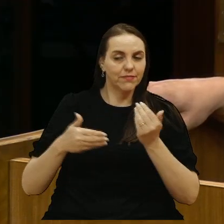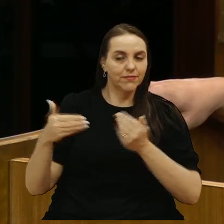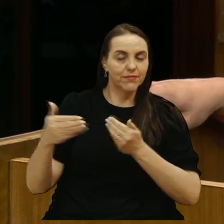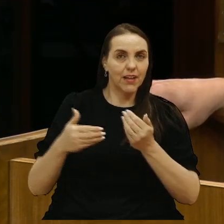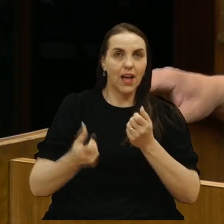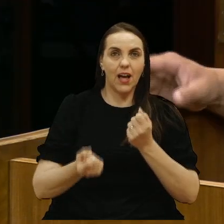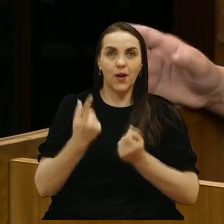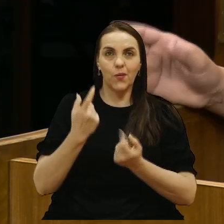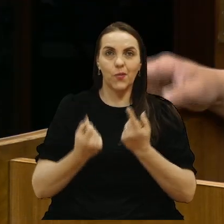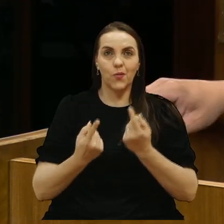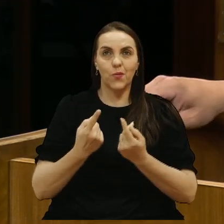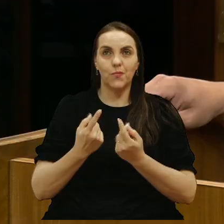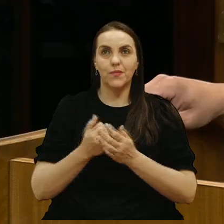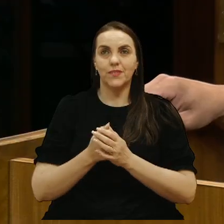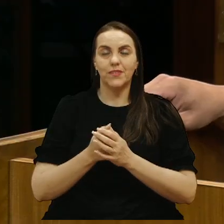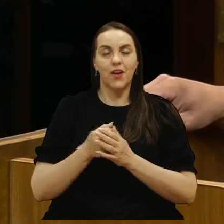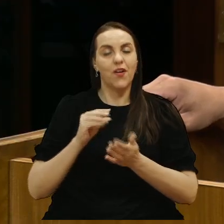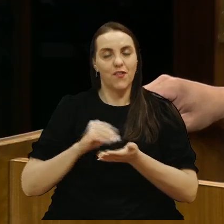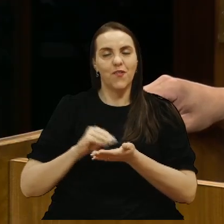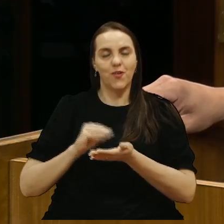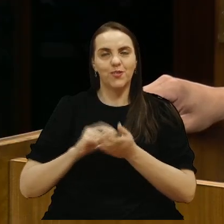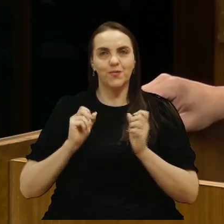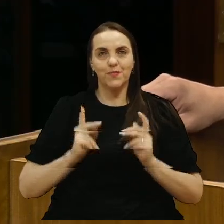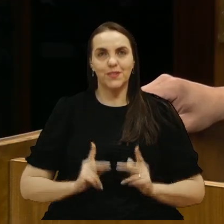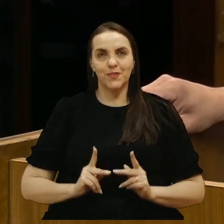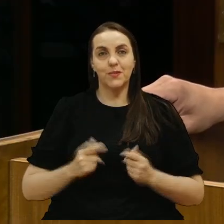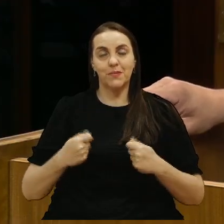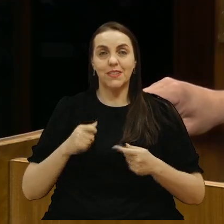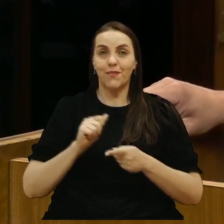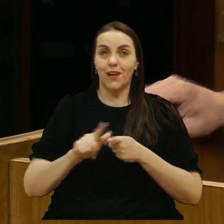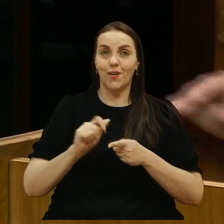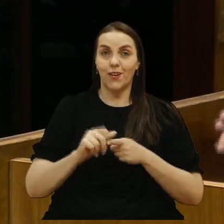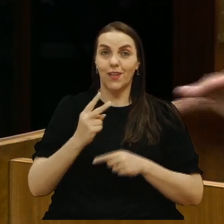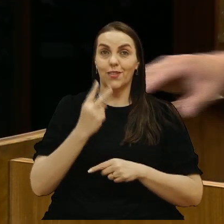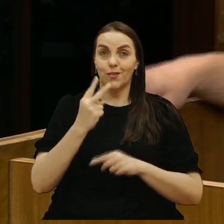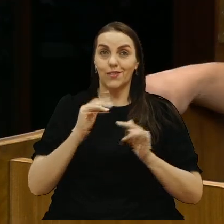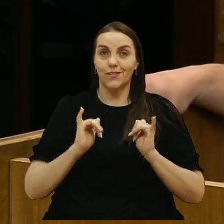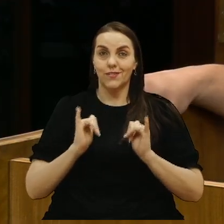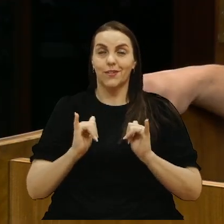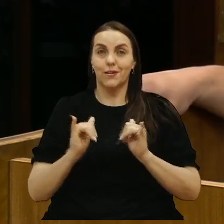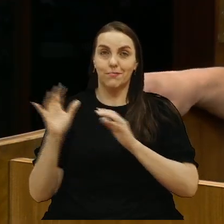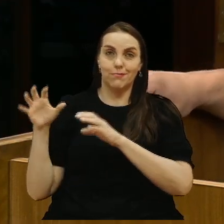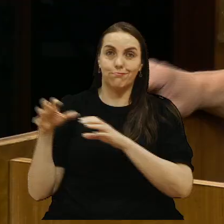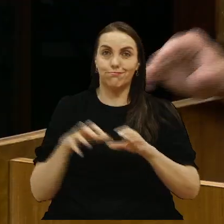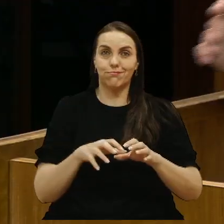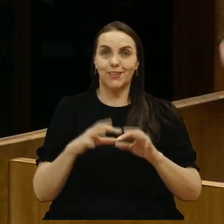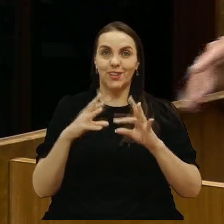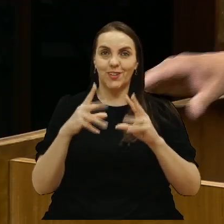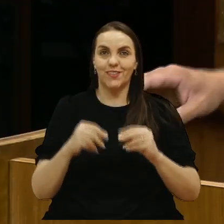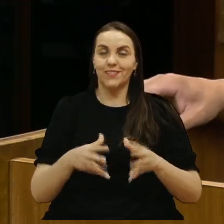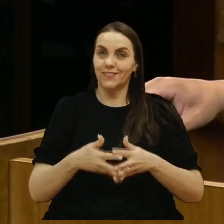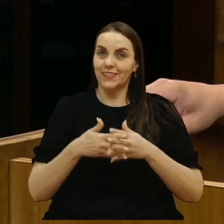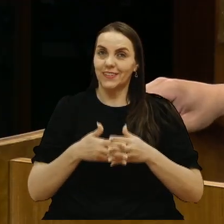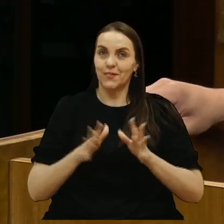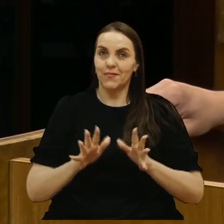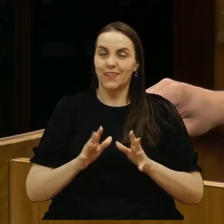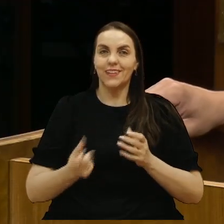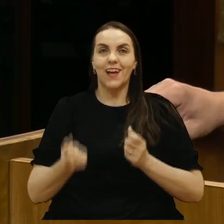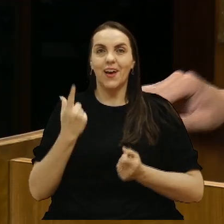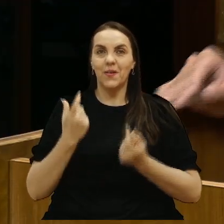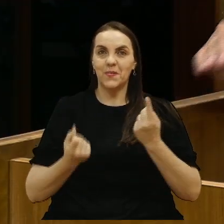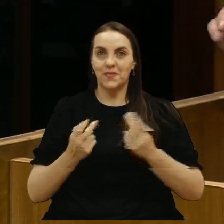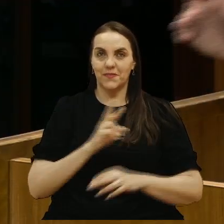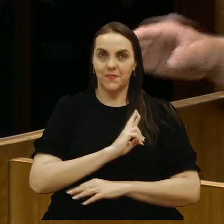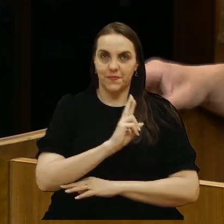vir, porque senão tinha que alugar uns 2 ônibus para trazer todo mundo. Ia ficar complicado. Então, a gente trouxe alguns